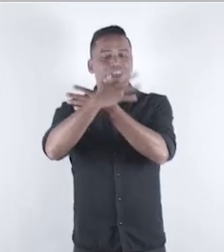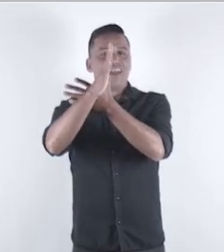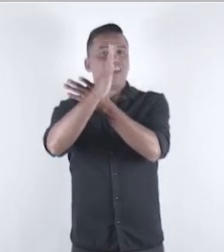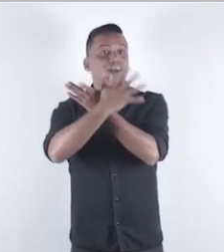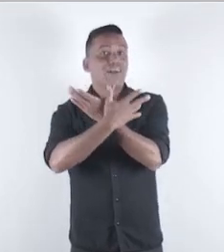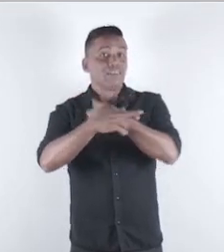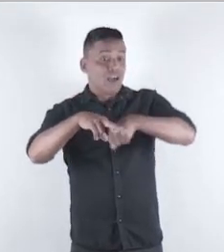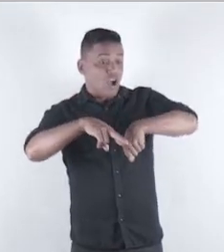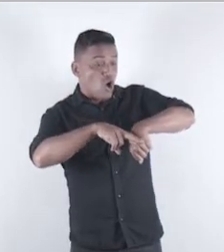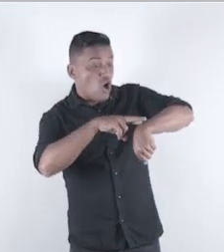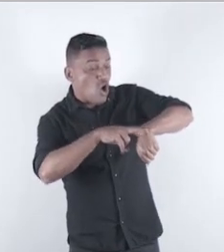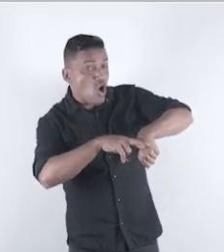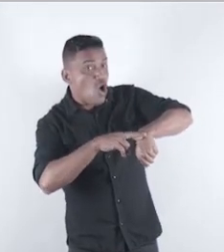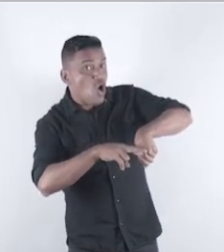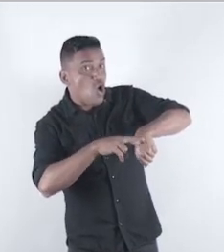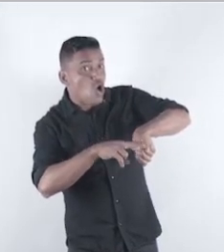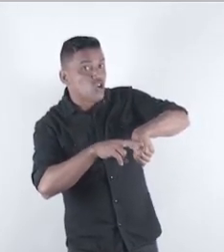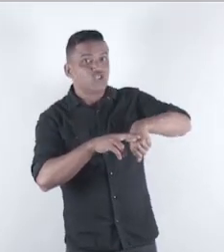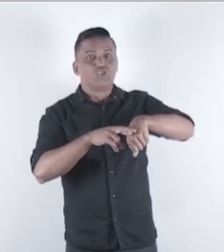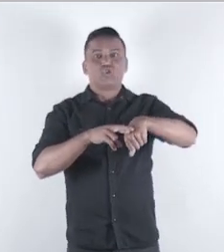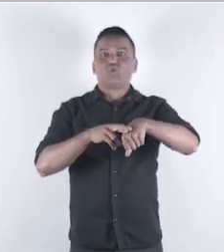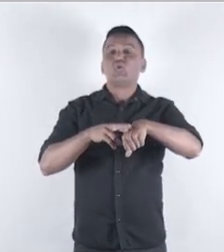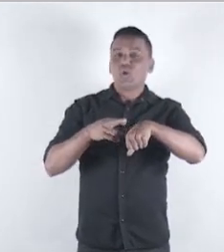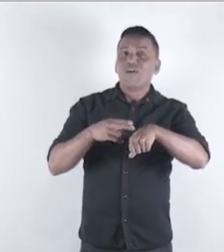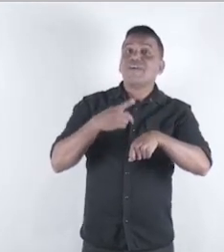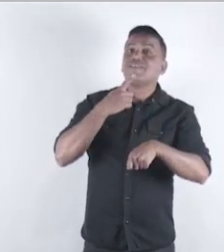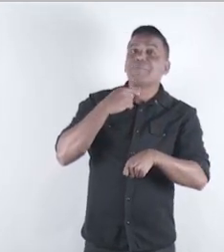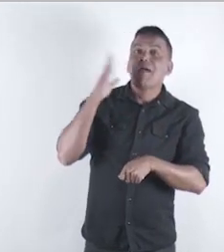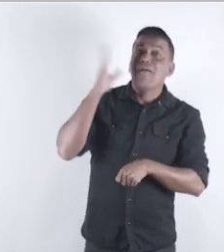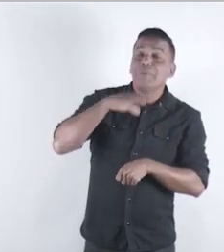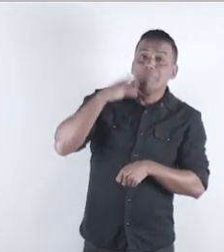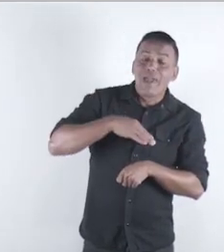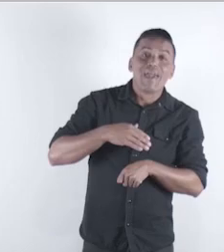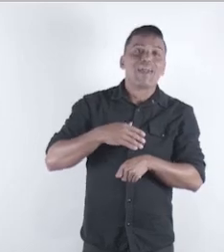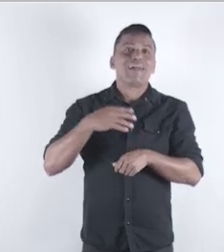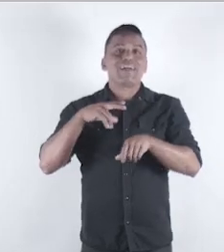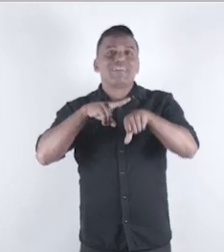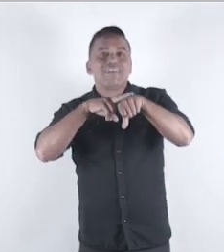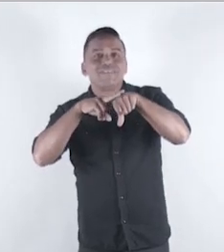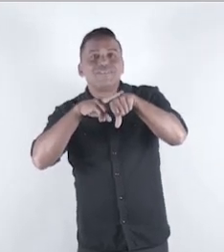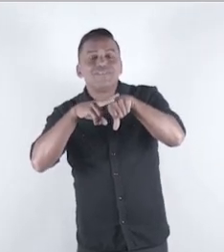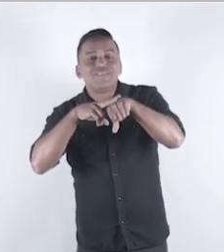roxo repolho, vermelho pimenta, verde hortelã e preto